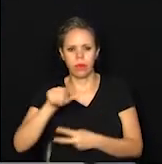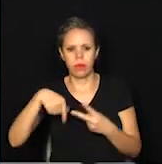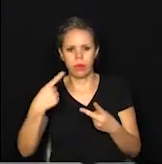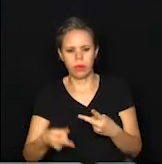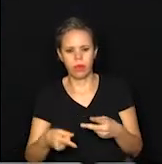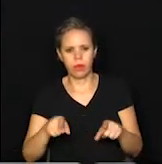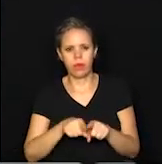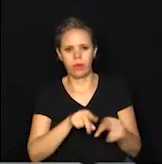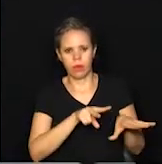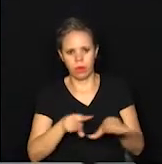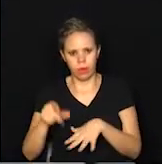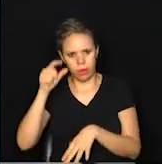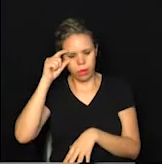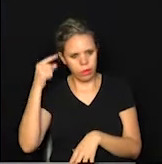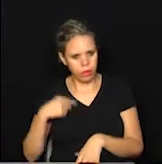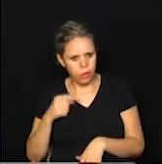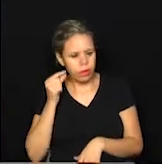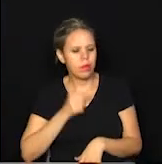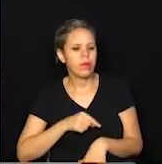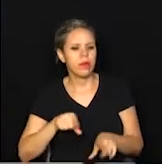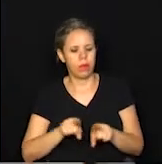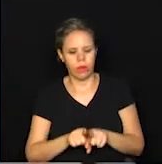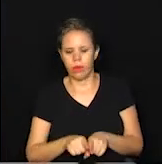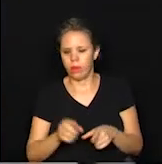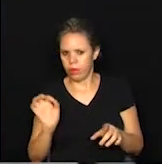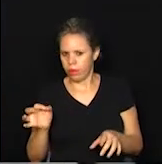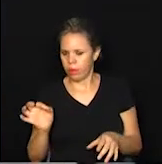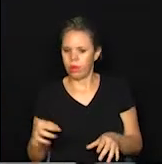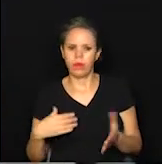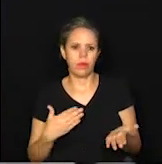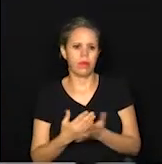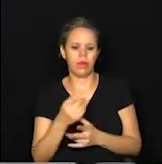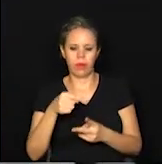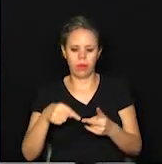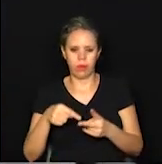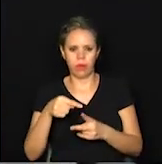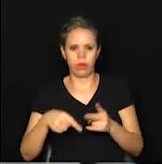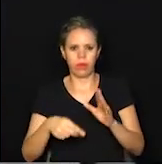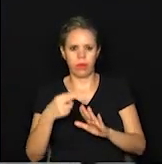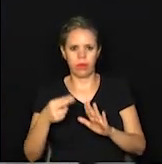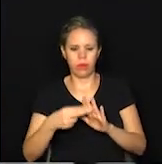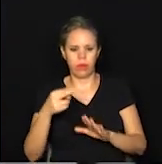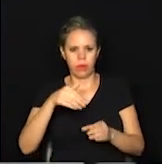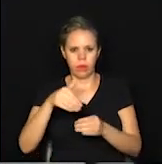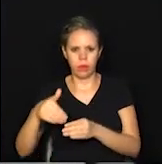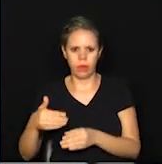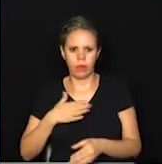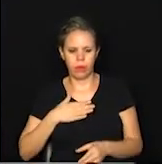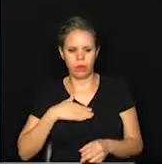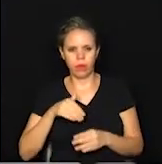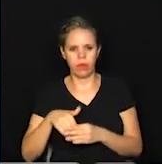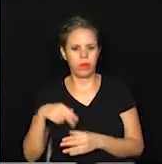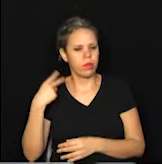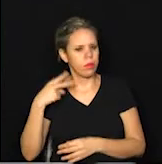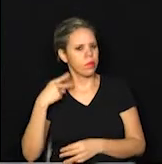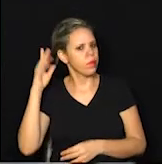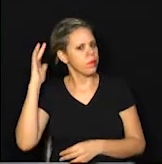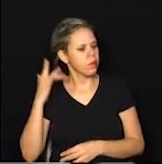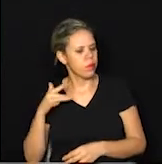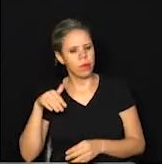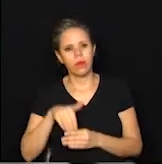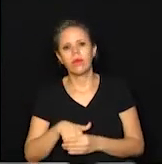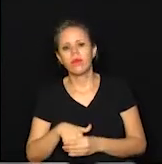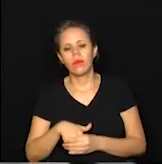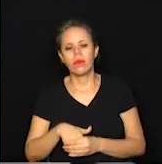da Semana Paulo Freire, certo? Então, aprovamos aqui as duas resoluções com os votos, meu voto, o voto da vereadora Guida Calisto e o